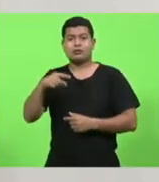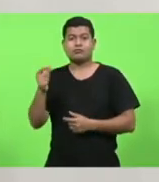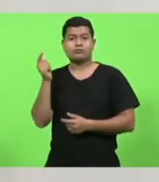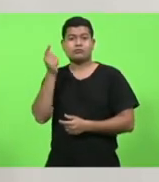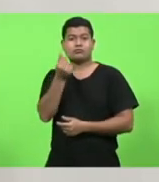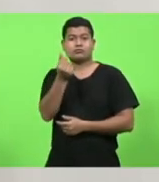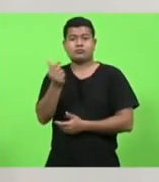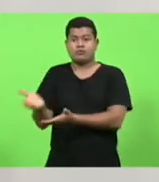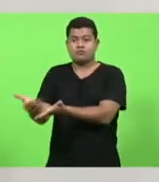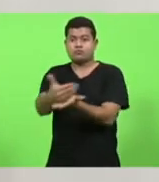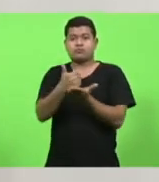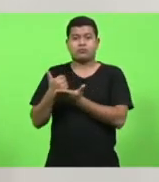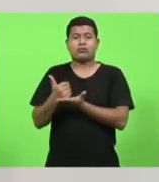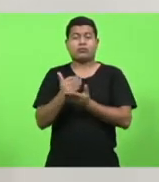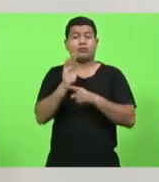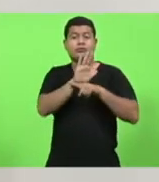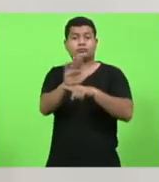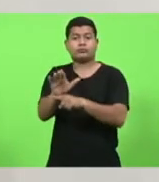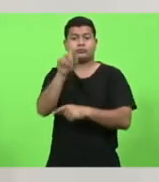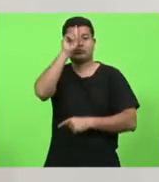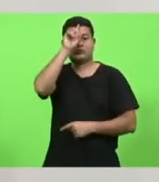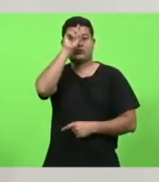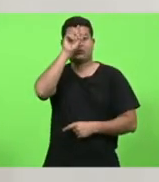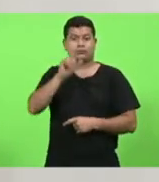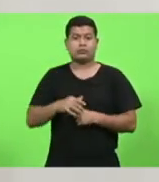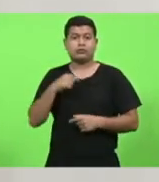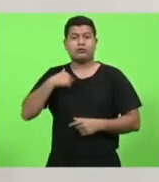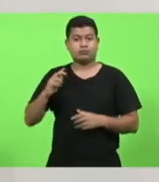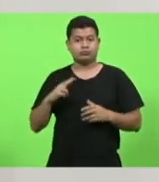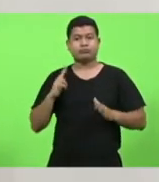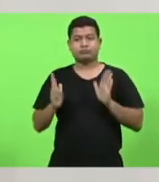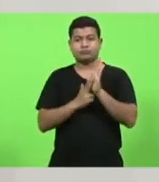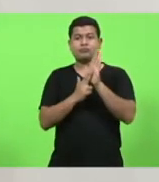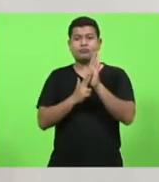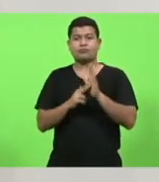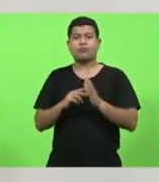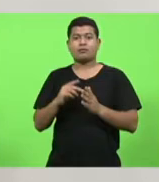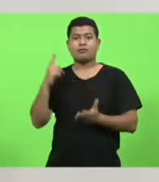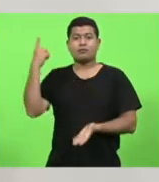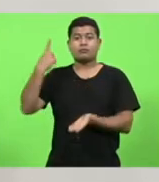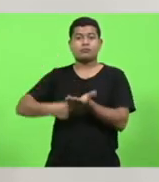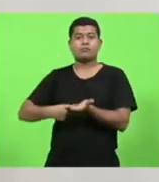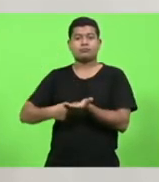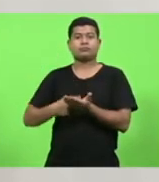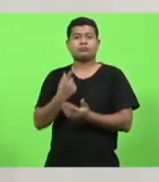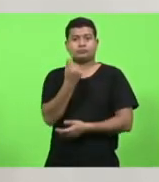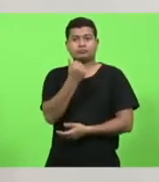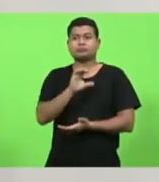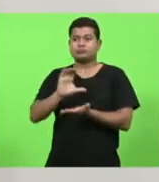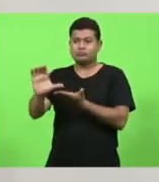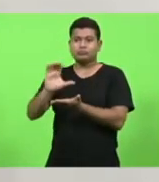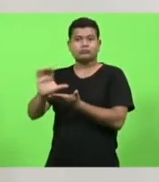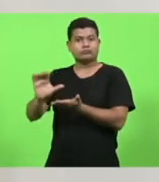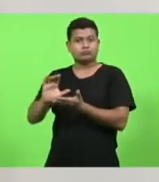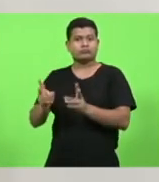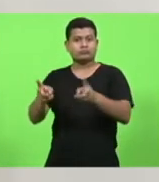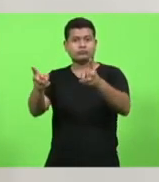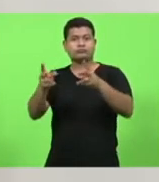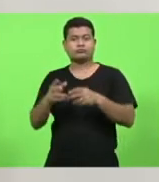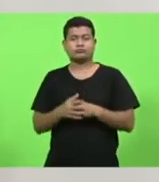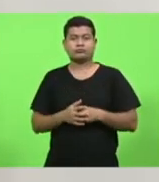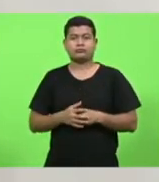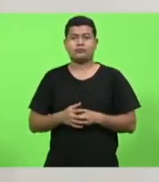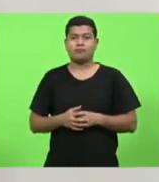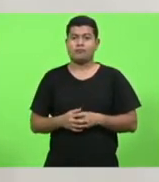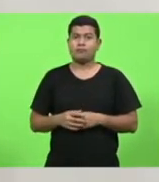fundos para o hospital. E lá eu assumi um compromisso de levar recursos para o mesmo. E,